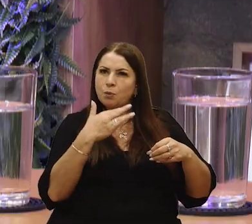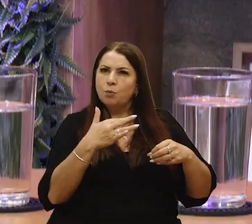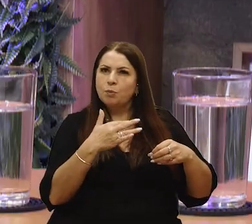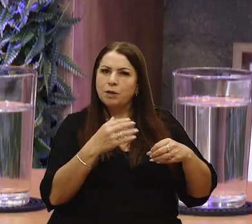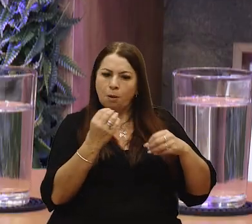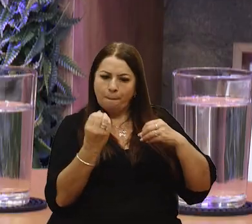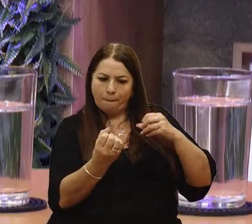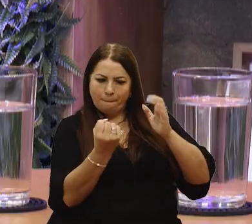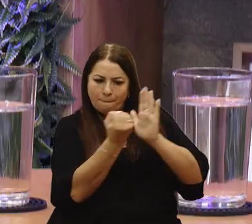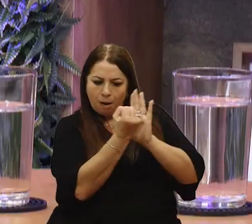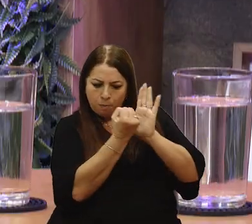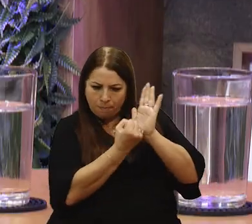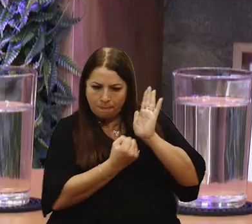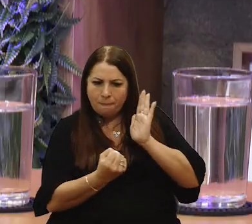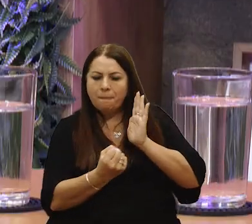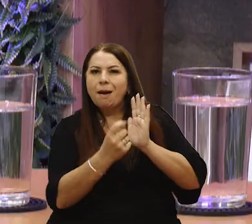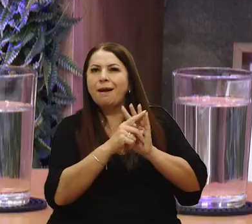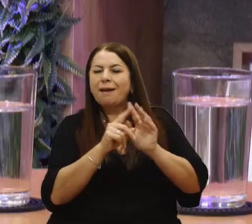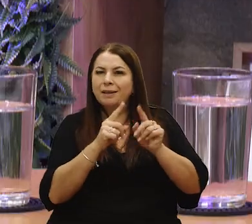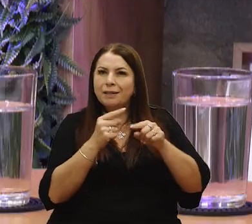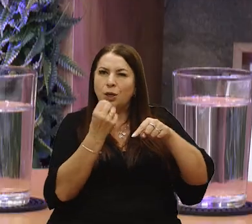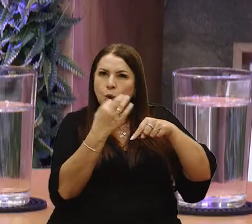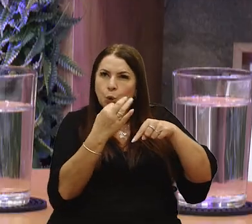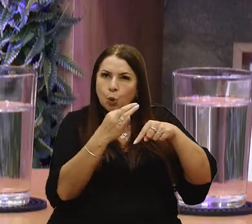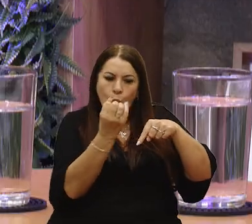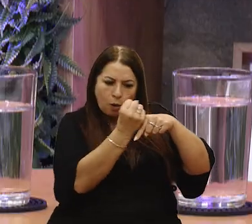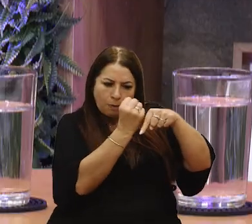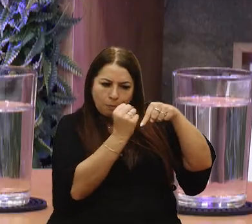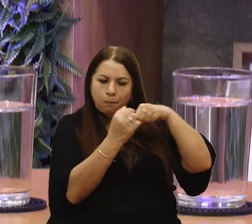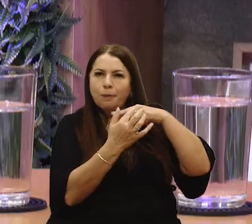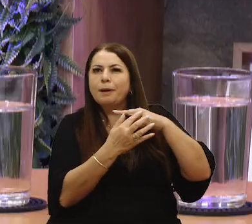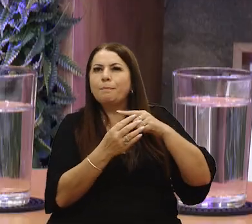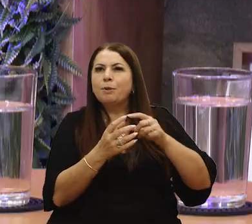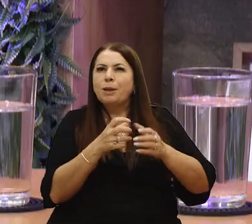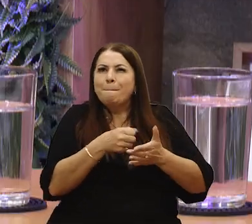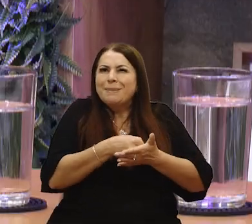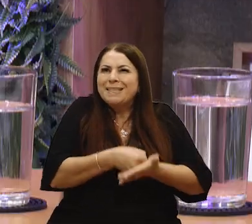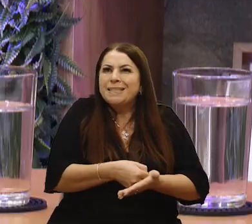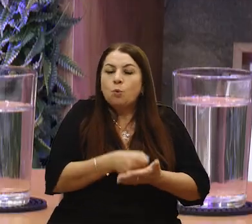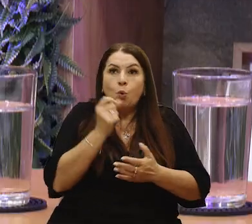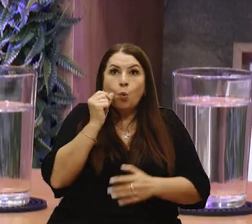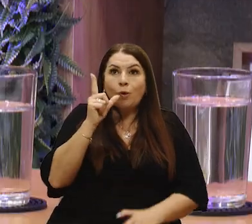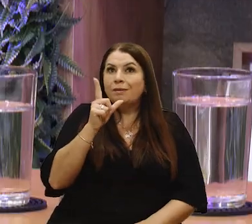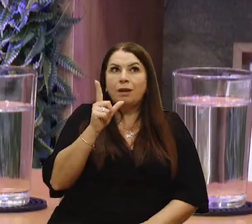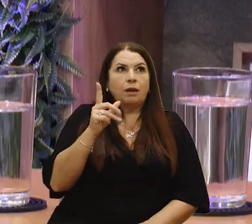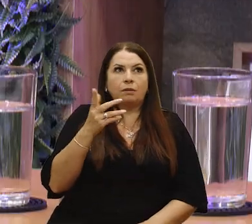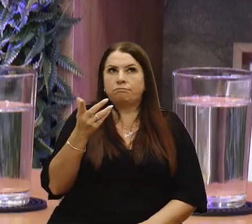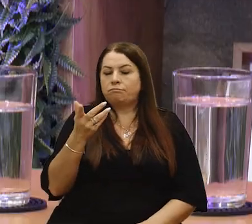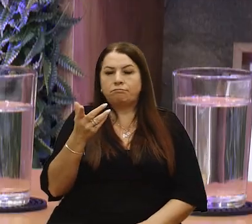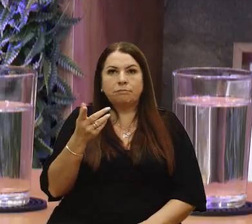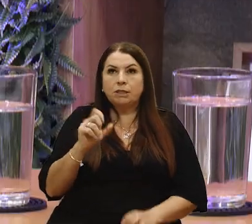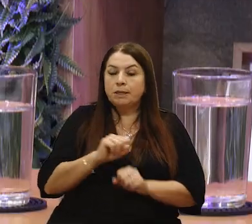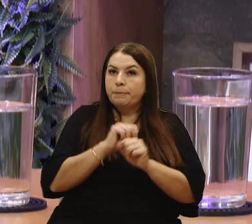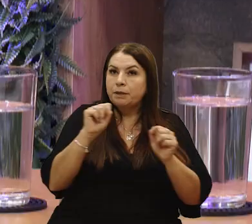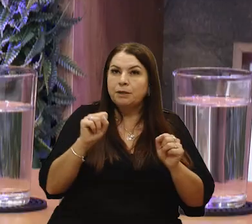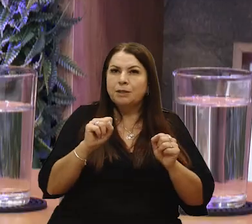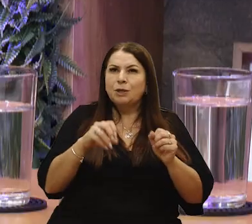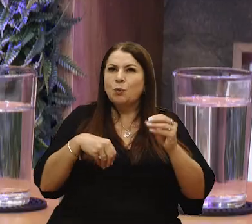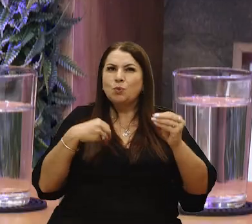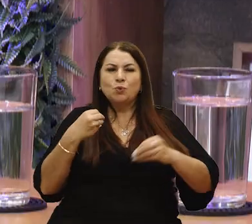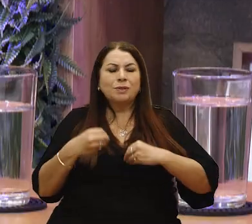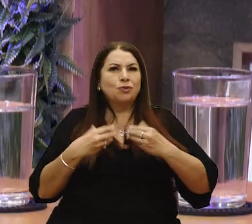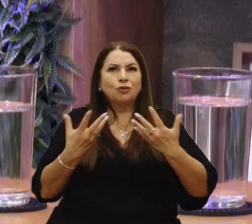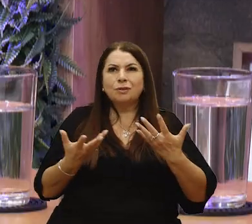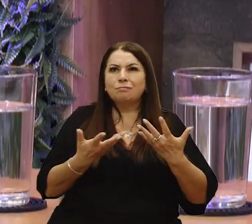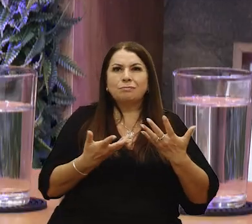Nutri, profissional de educação física é extremamente importante também, a orientação correta, vascular, plástico. Então, a